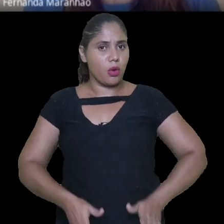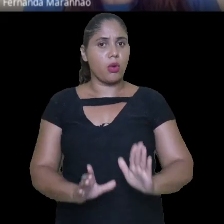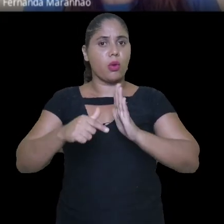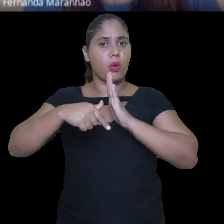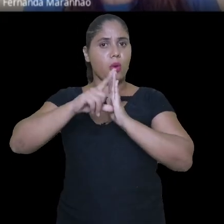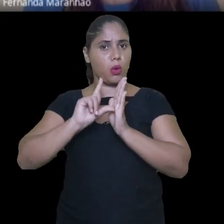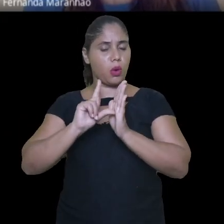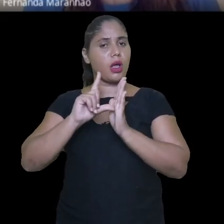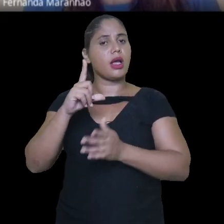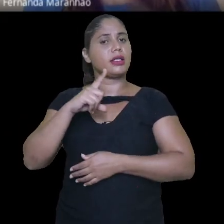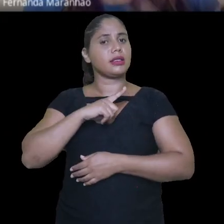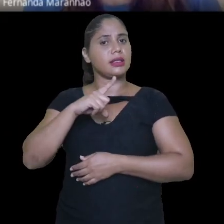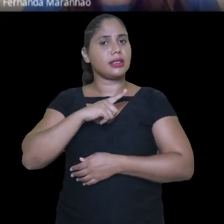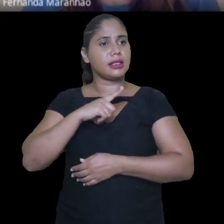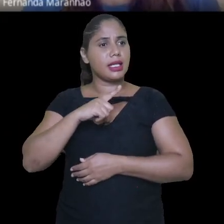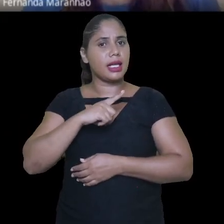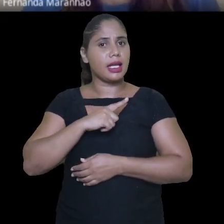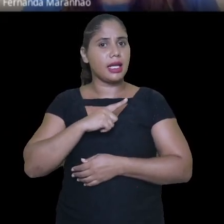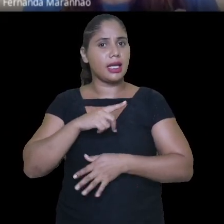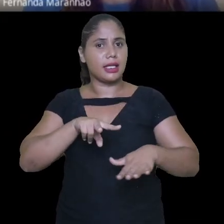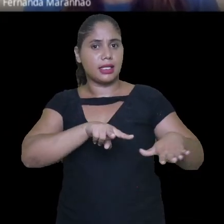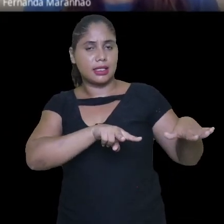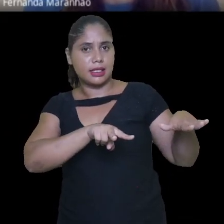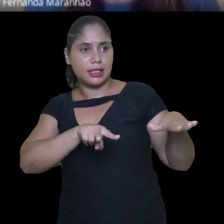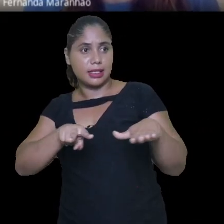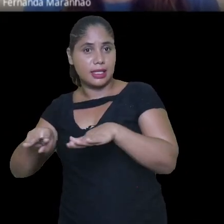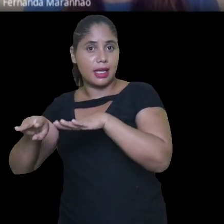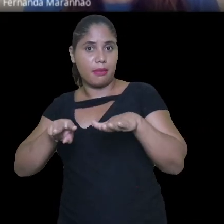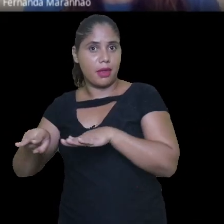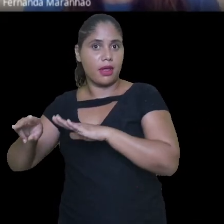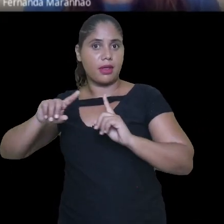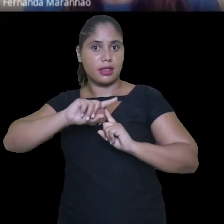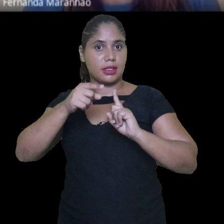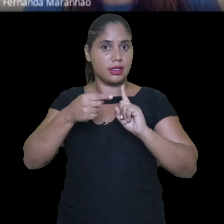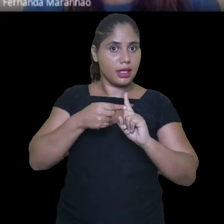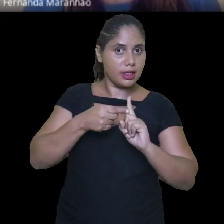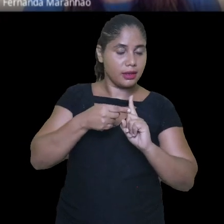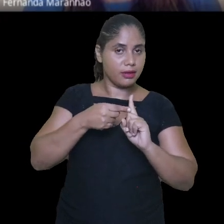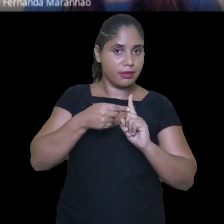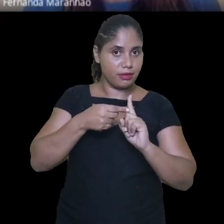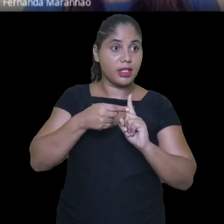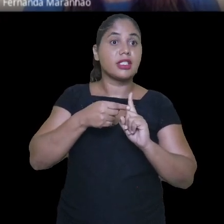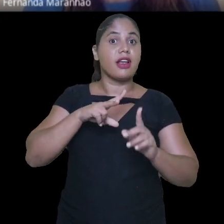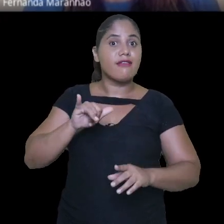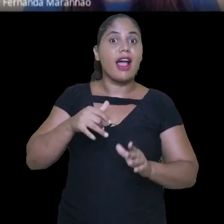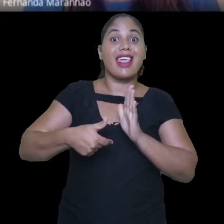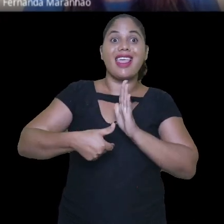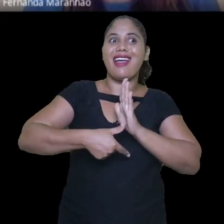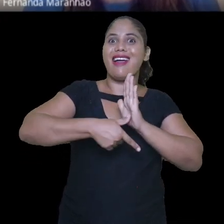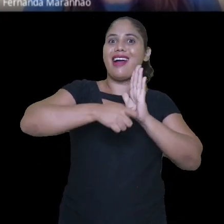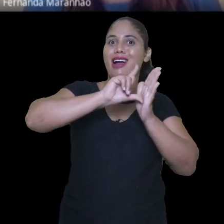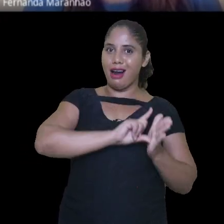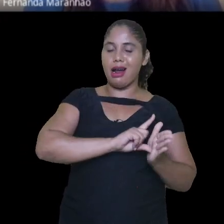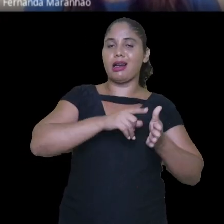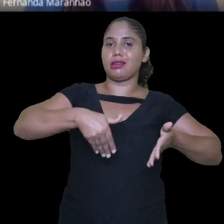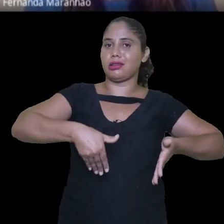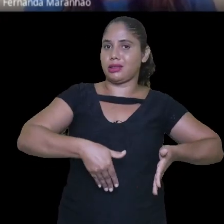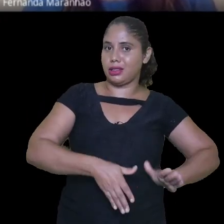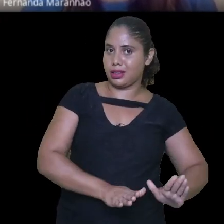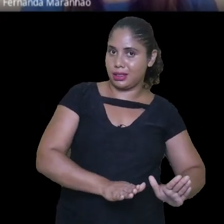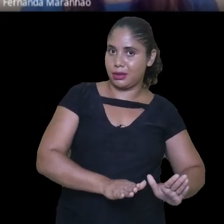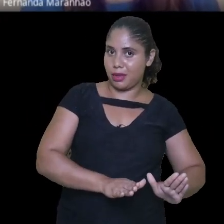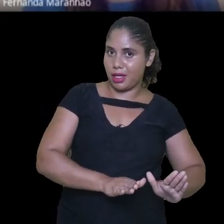aí a literatura até 2 semanas antes da idade gestacional da gravidez passada. Só que se nós decidimos fazer